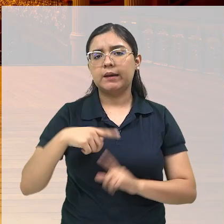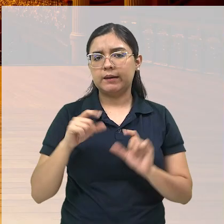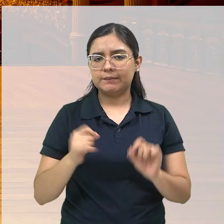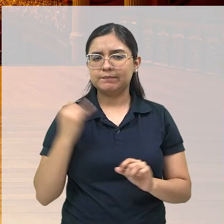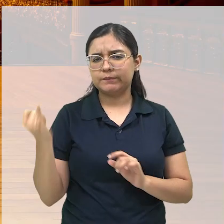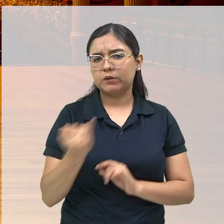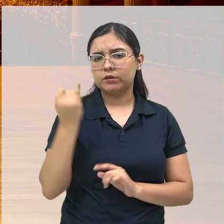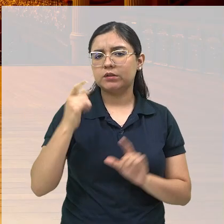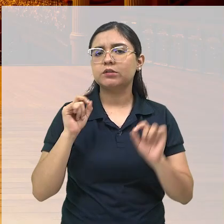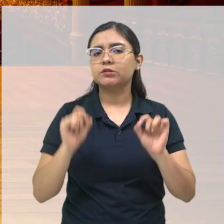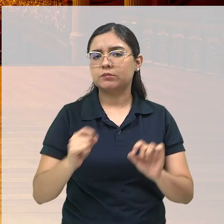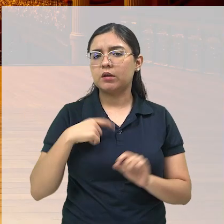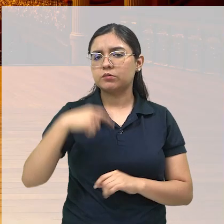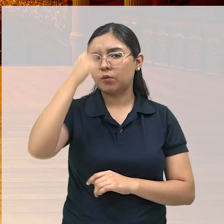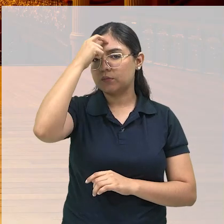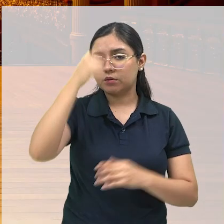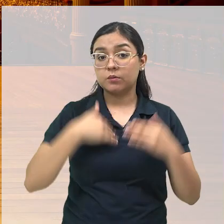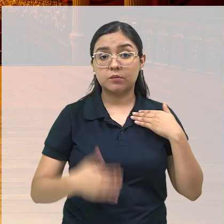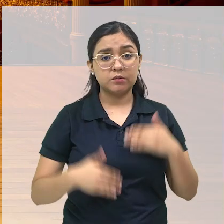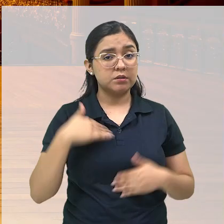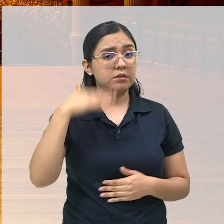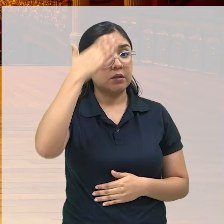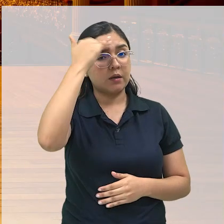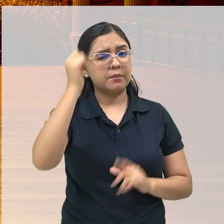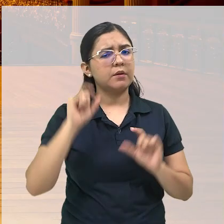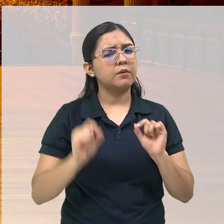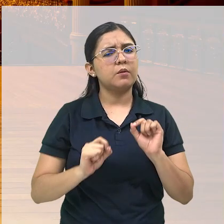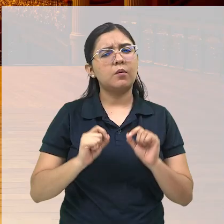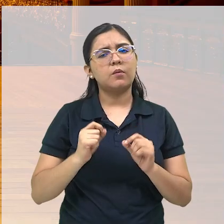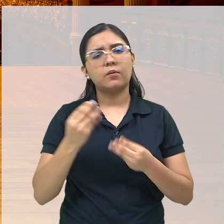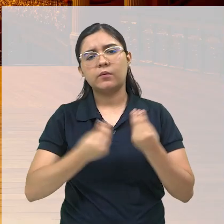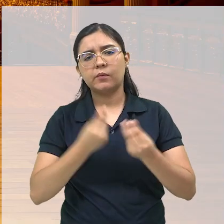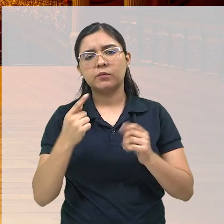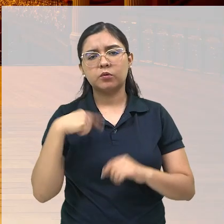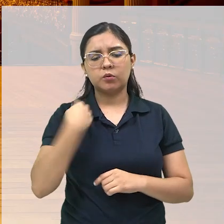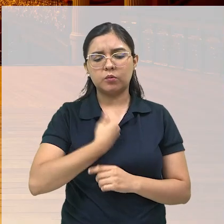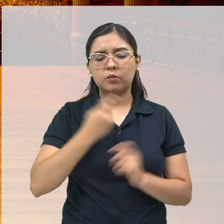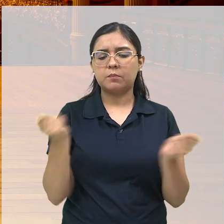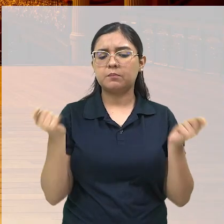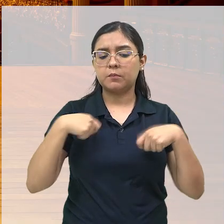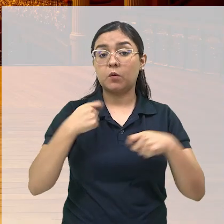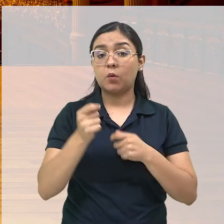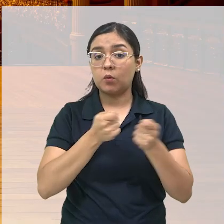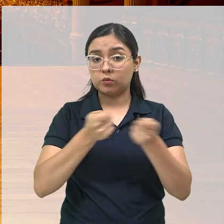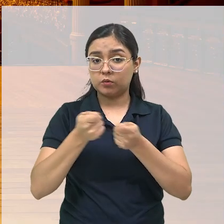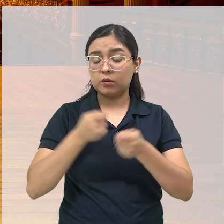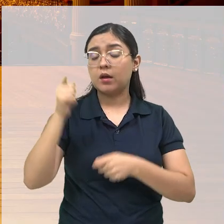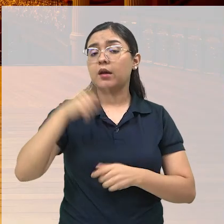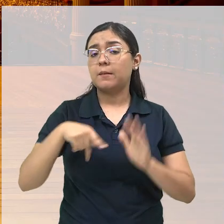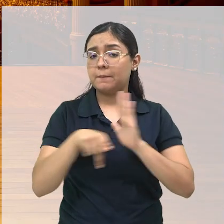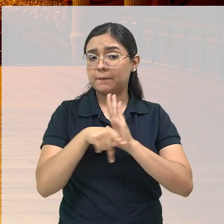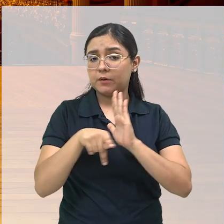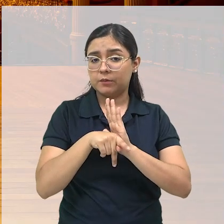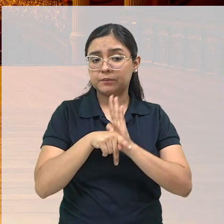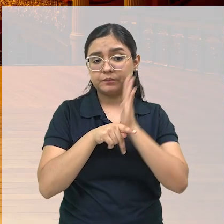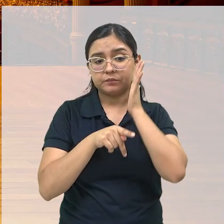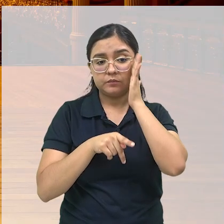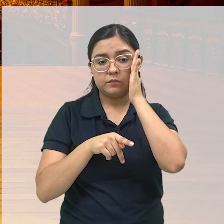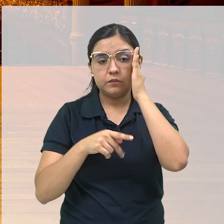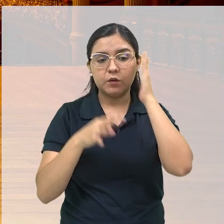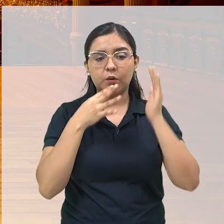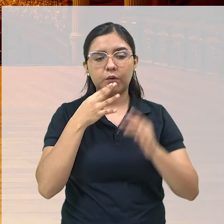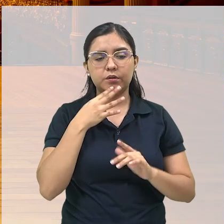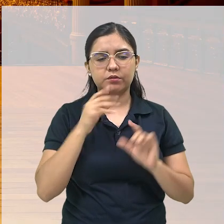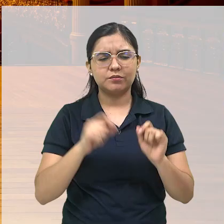do trabalho de consciência corporal. Saber até onde podemos controlar também é parte da consciência sobre